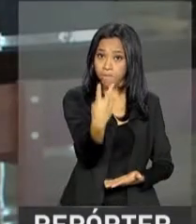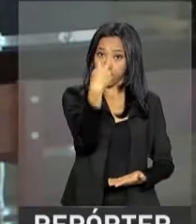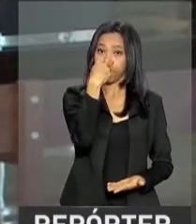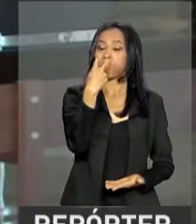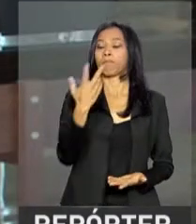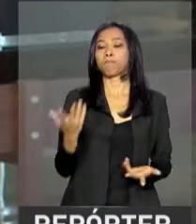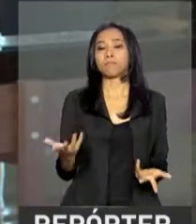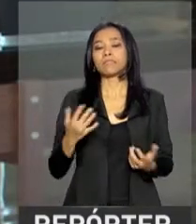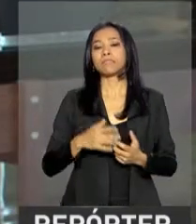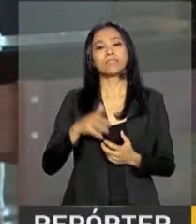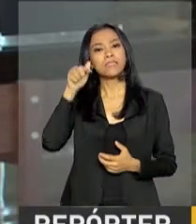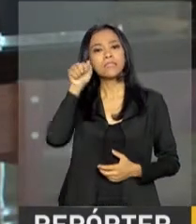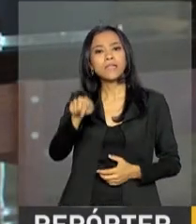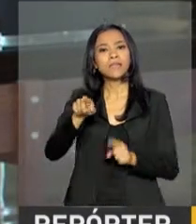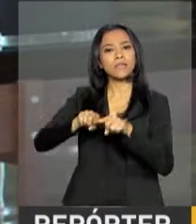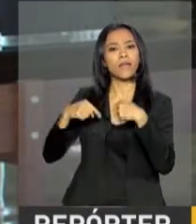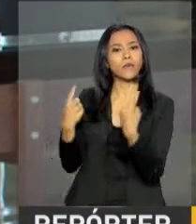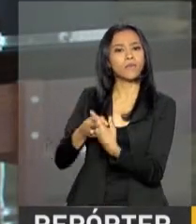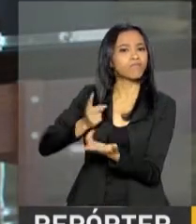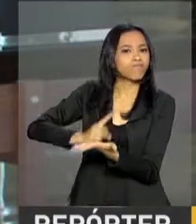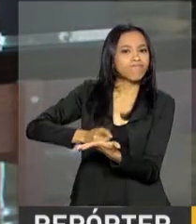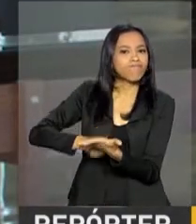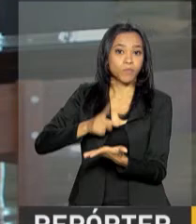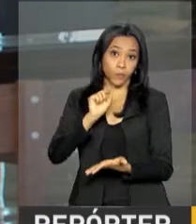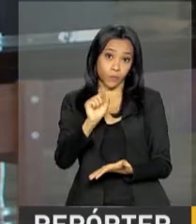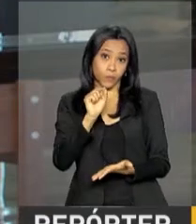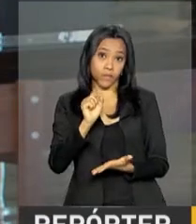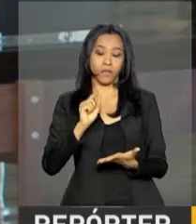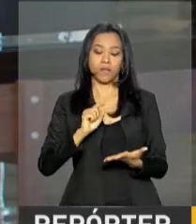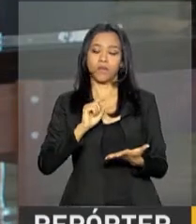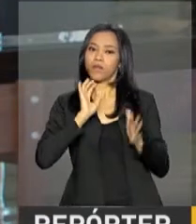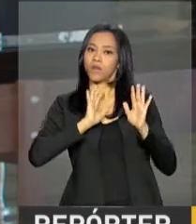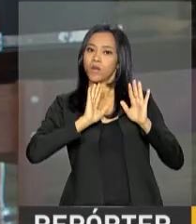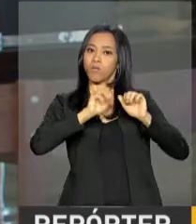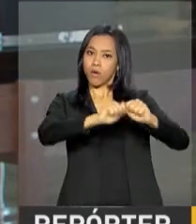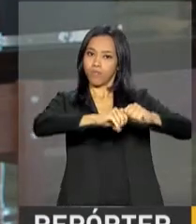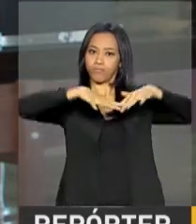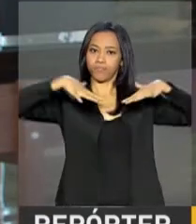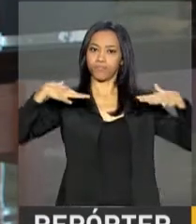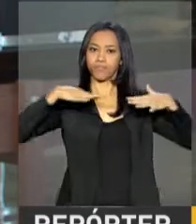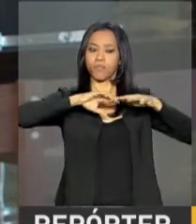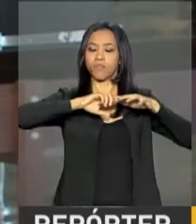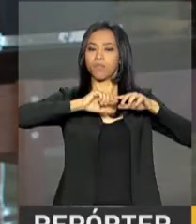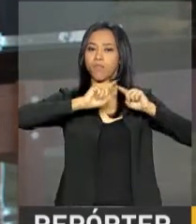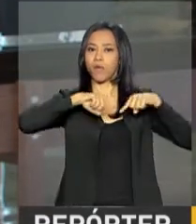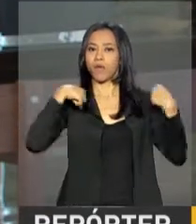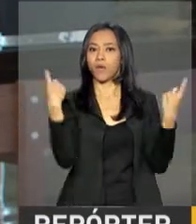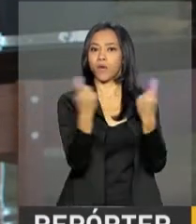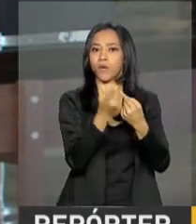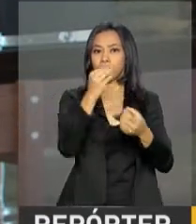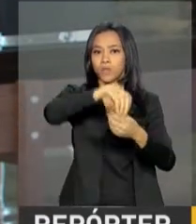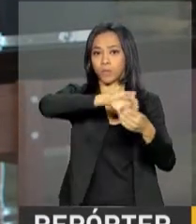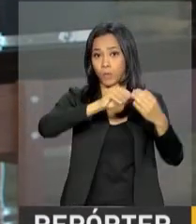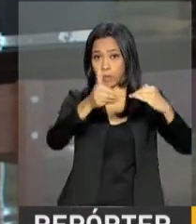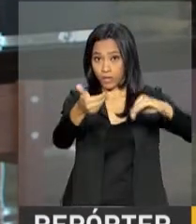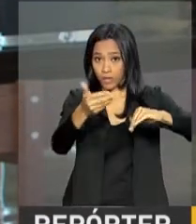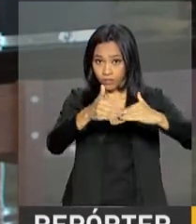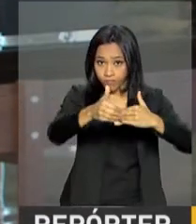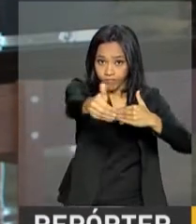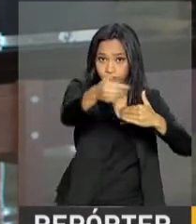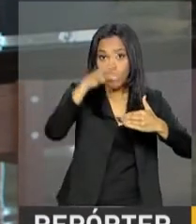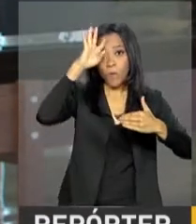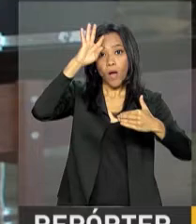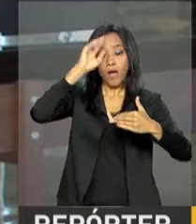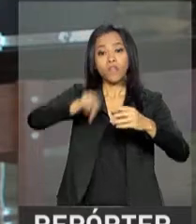nbr nessa reunião ficou acertada a convocação de uma sessão do congresso nacional para a próxima quarta feira para votar o